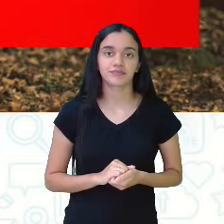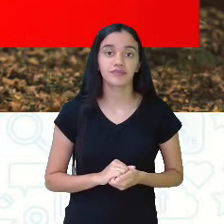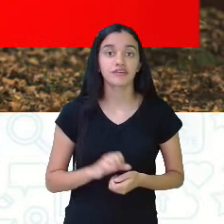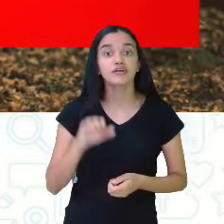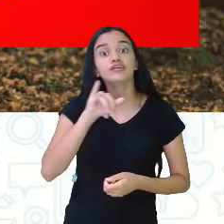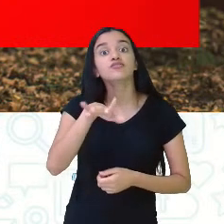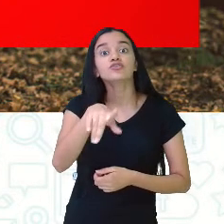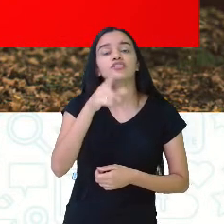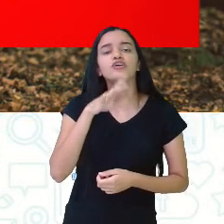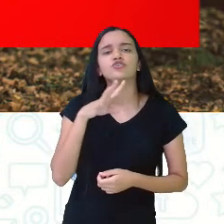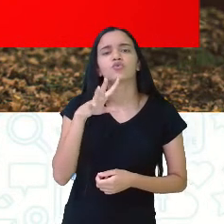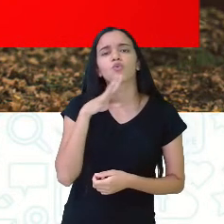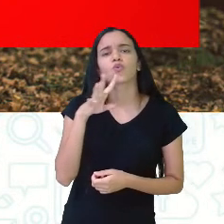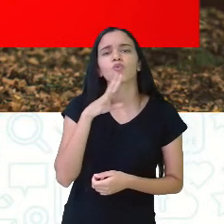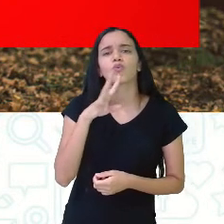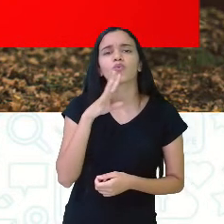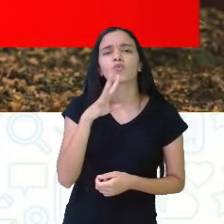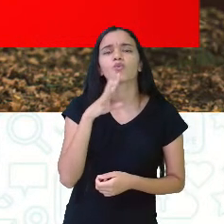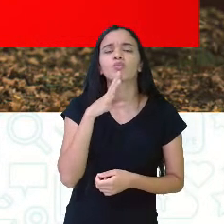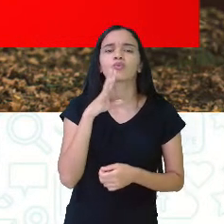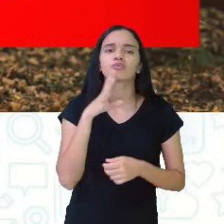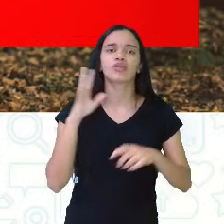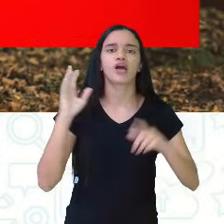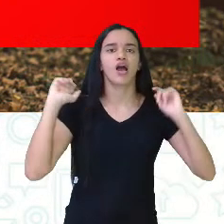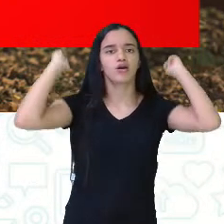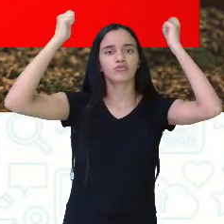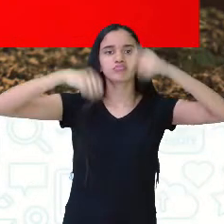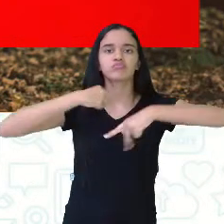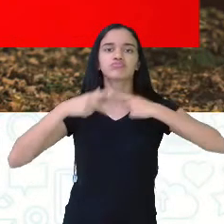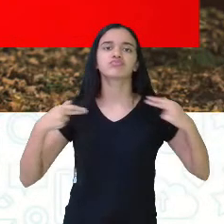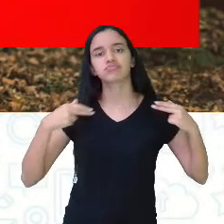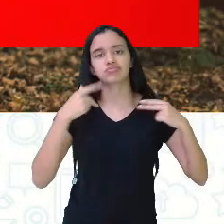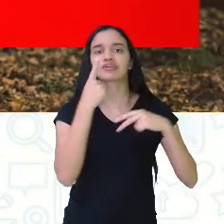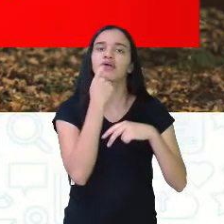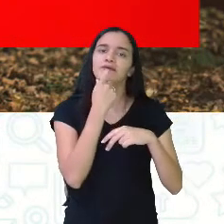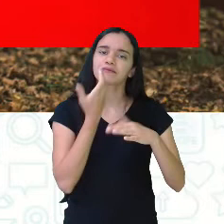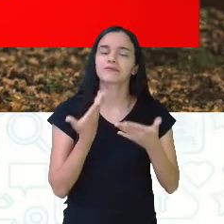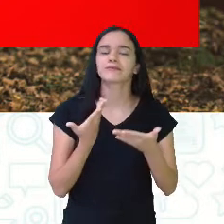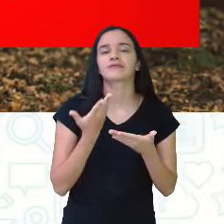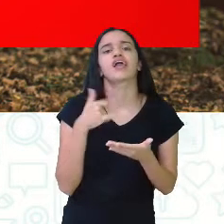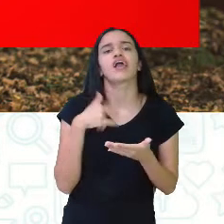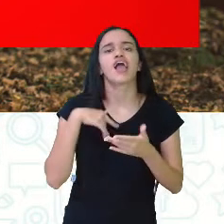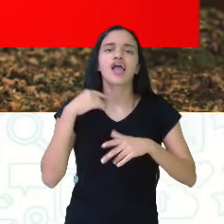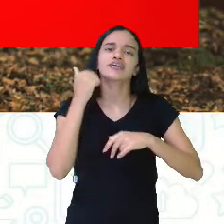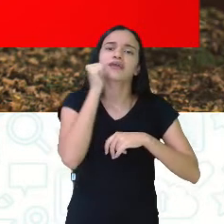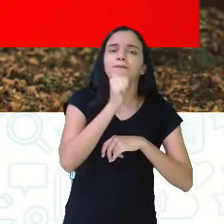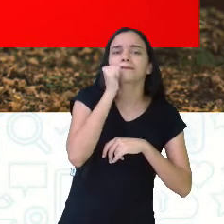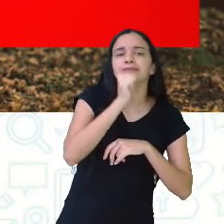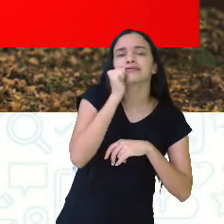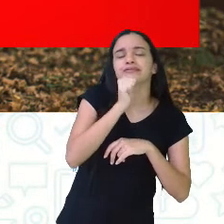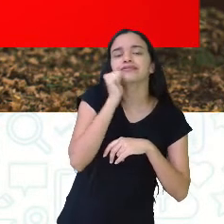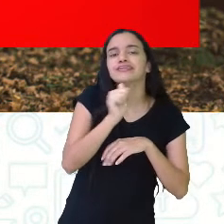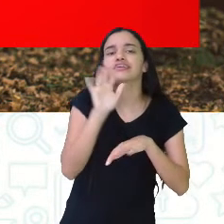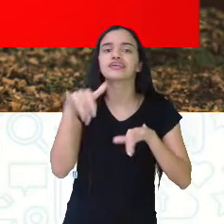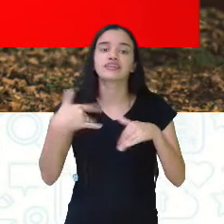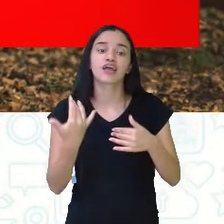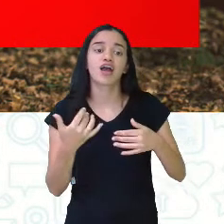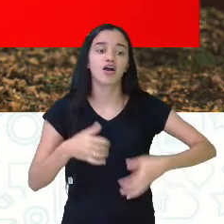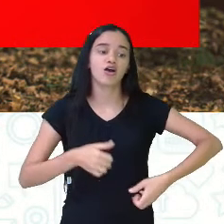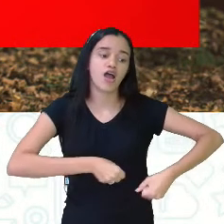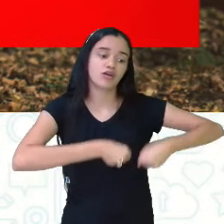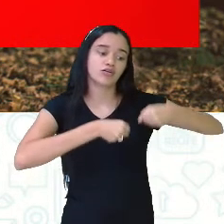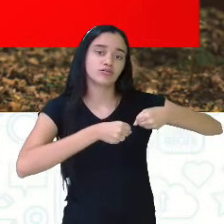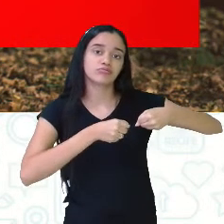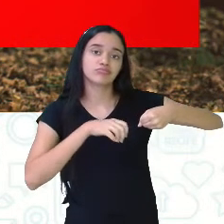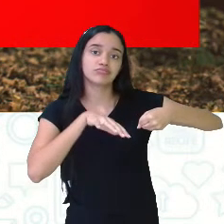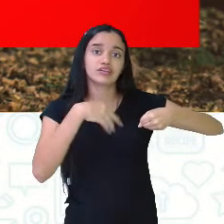se vocês conhecem um conto da Chapeuzinho Vermelho, lembram? A menina que foi com o Chapeuzinho Vermelho, uma cesta de